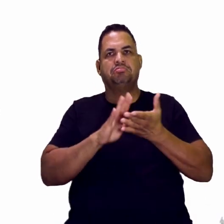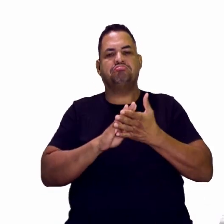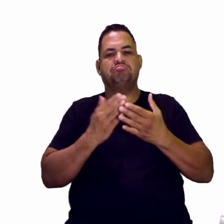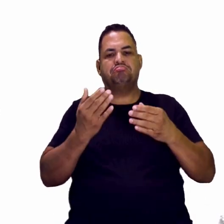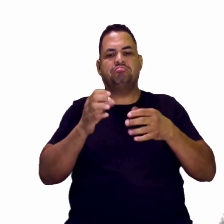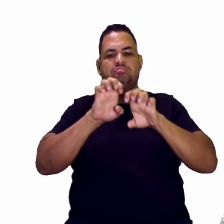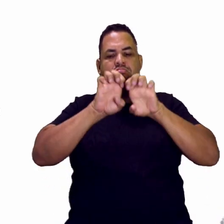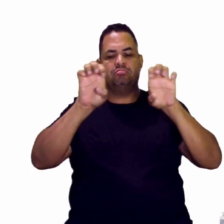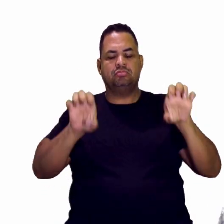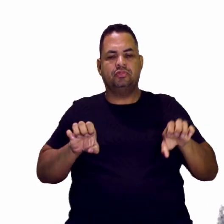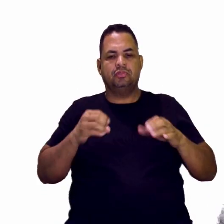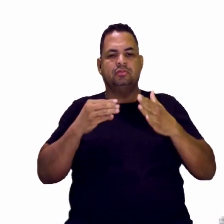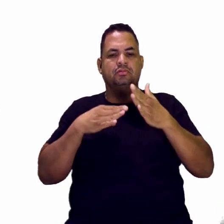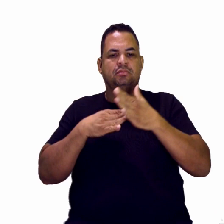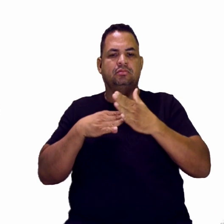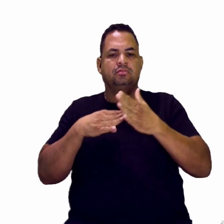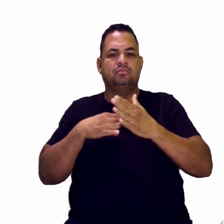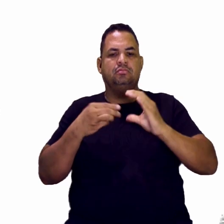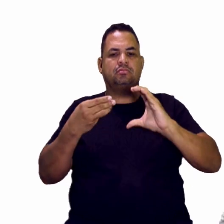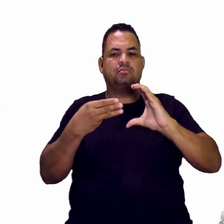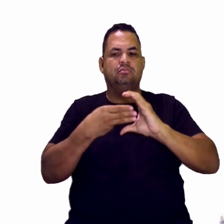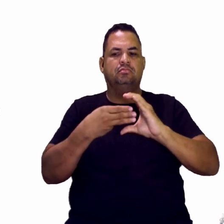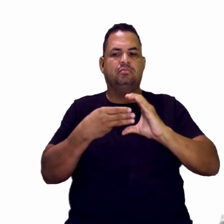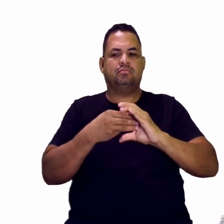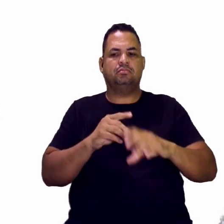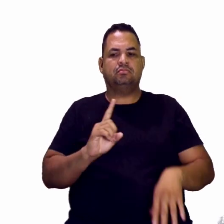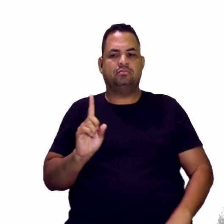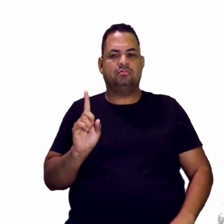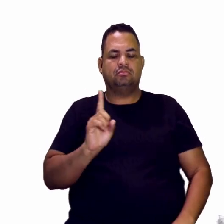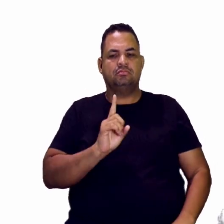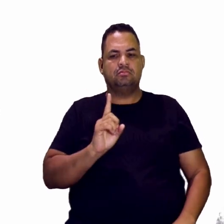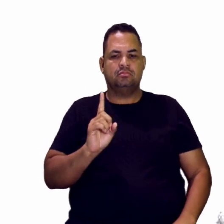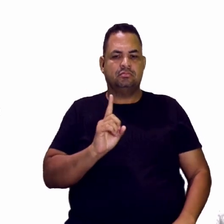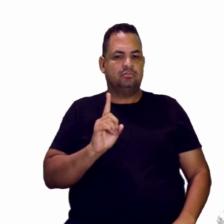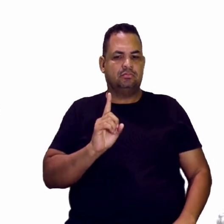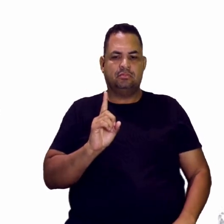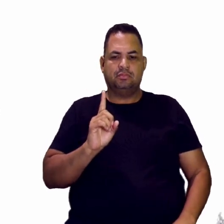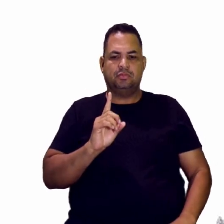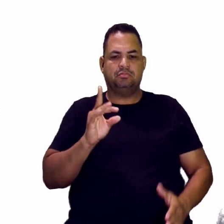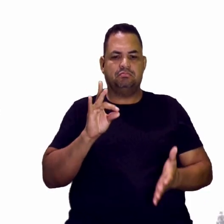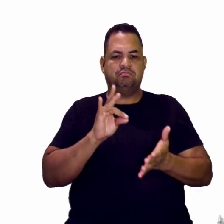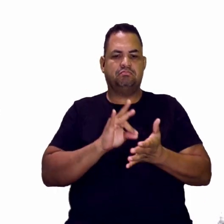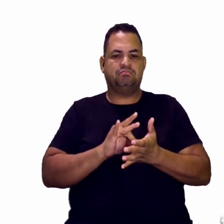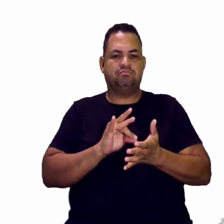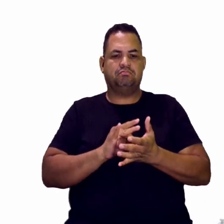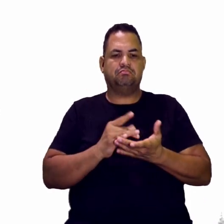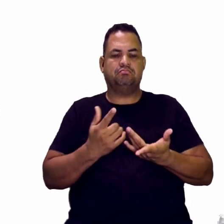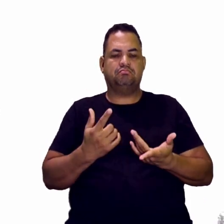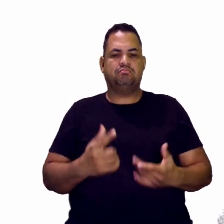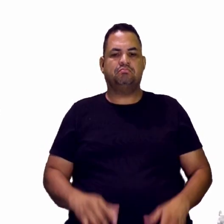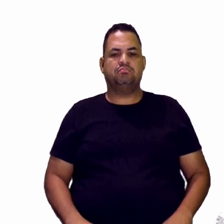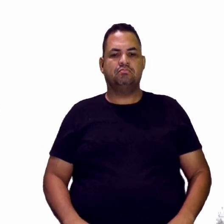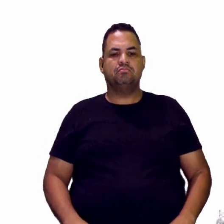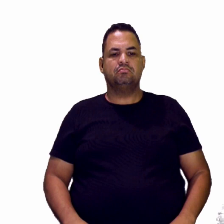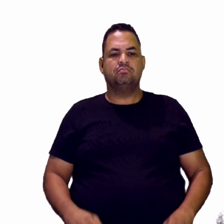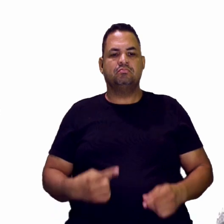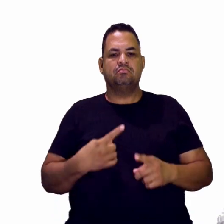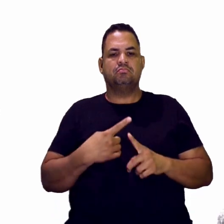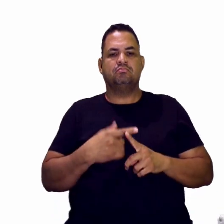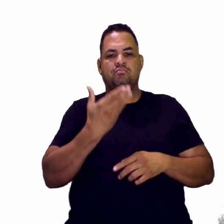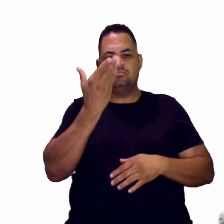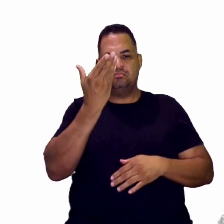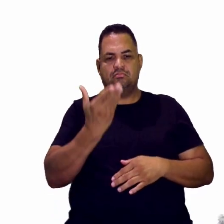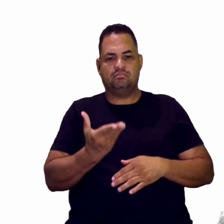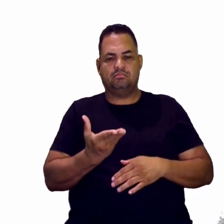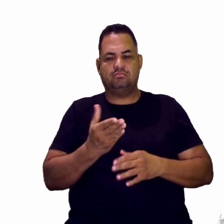célula. Isso não é verdade, né? Porque a membrana celular, além